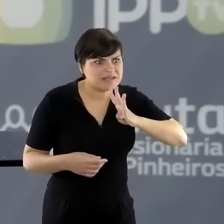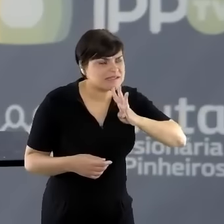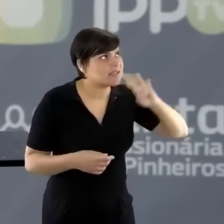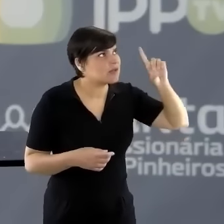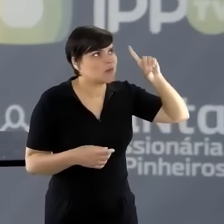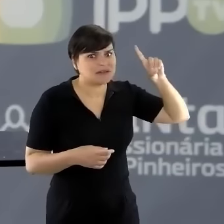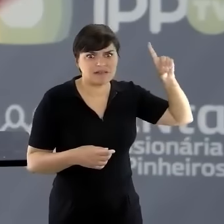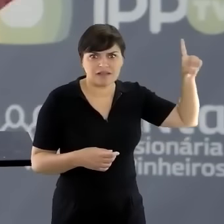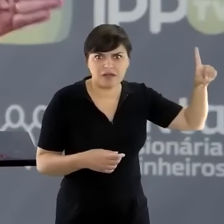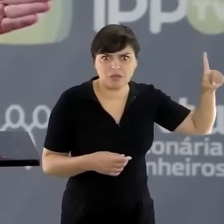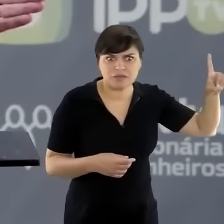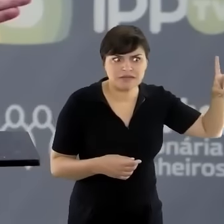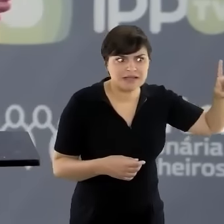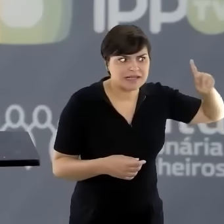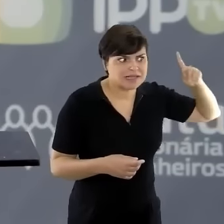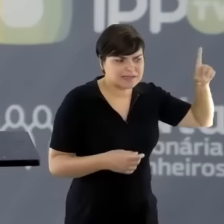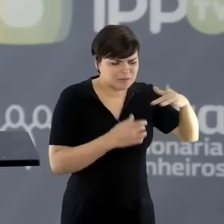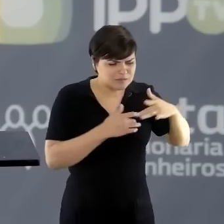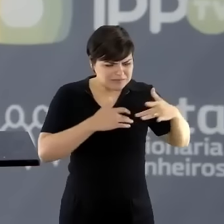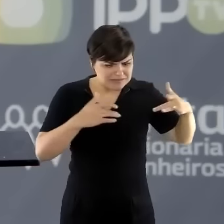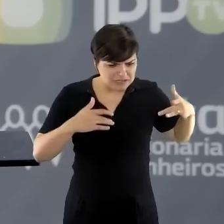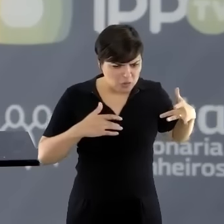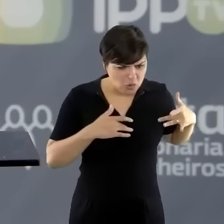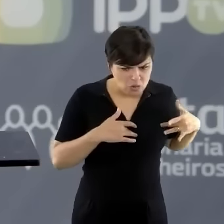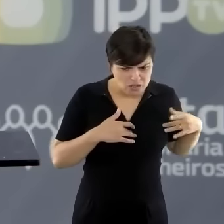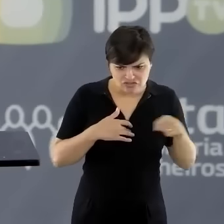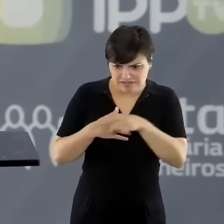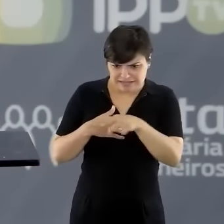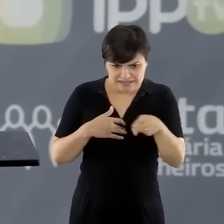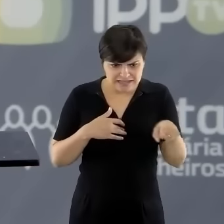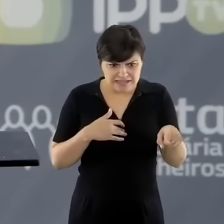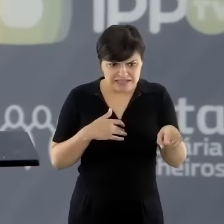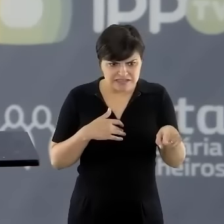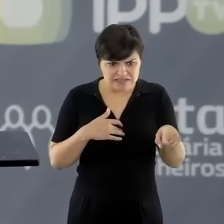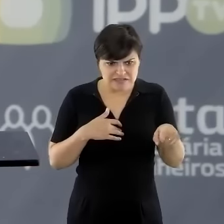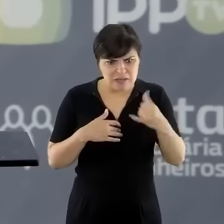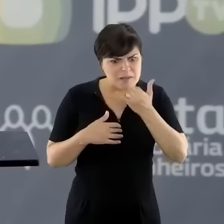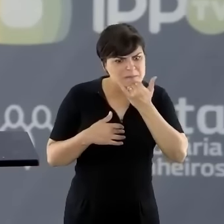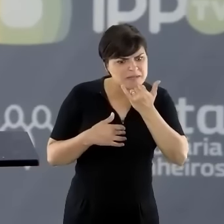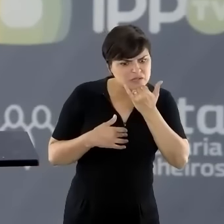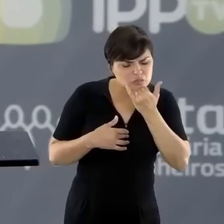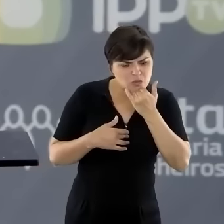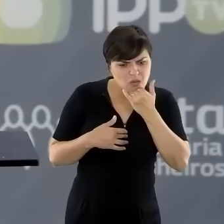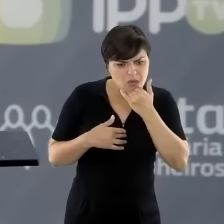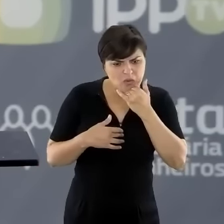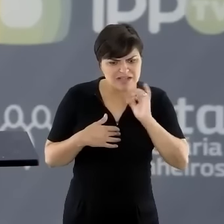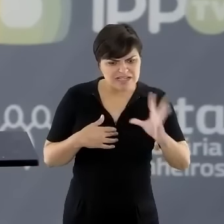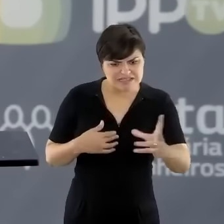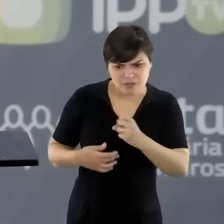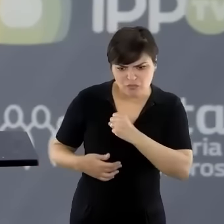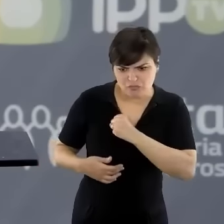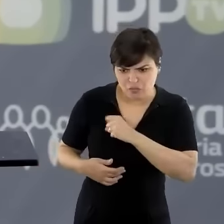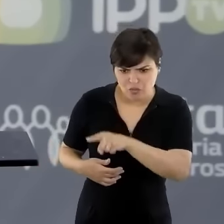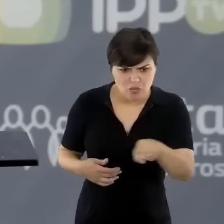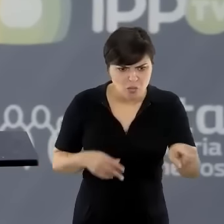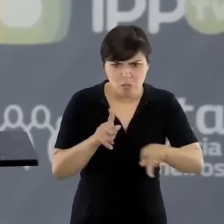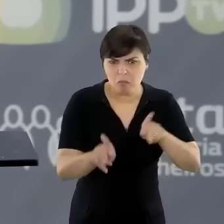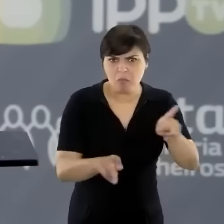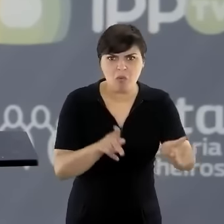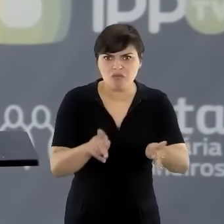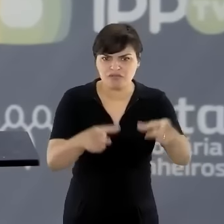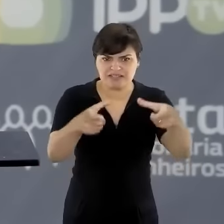juízo subversão em 40 dias tem misericórdia perdoa os pecados salva aquele povo ele joanas